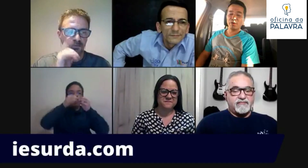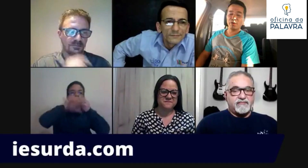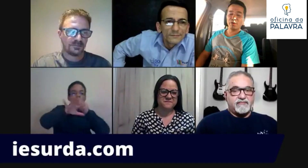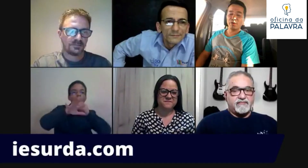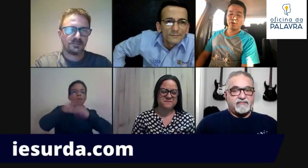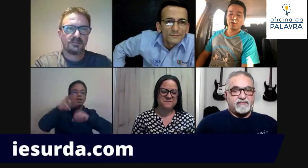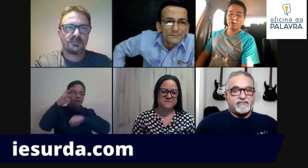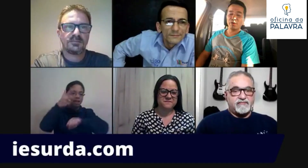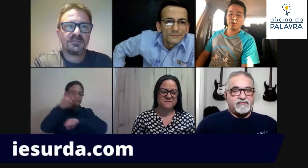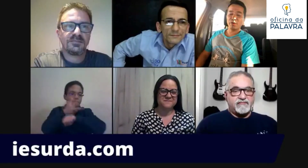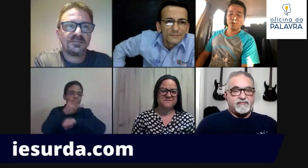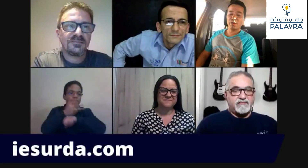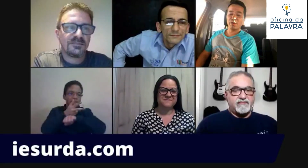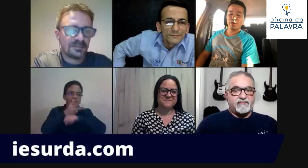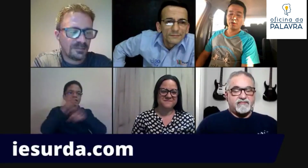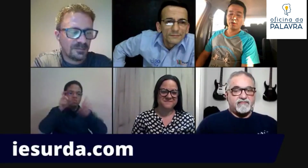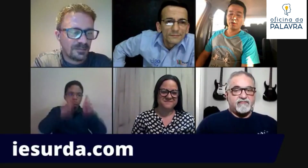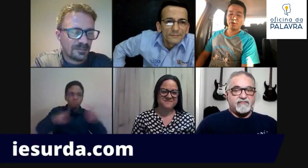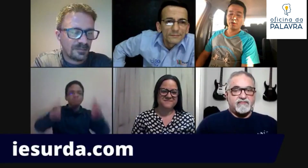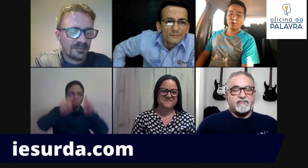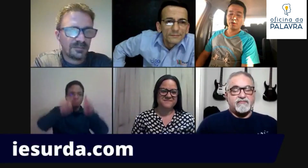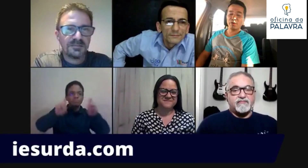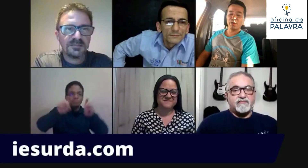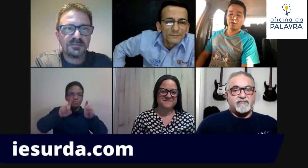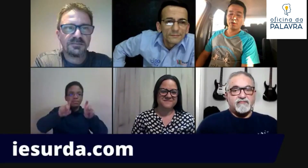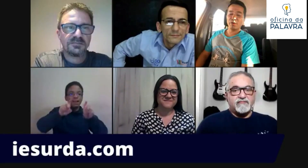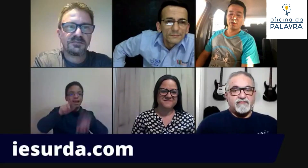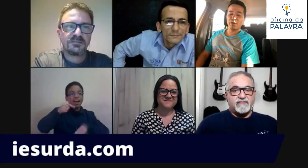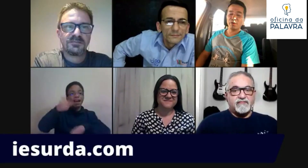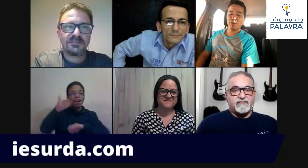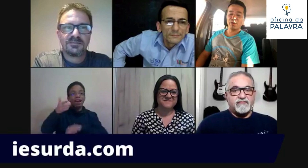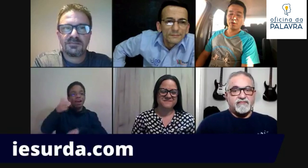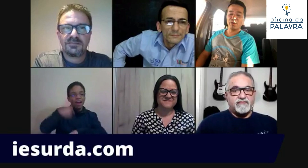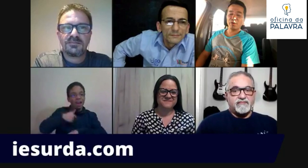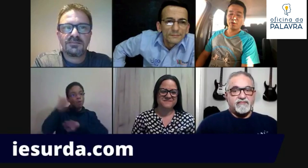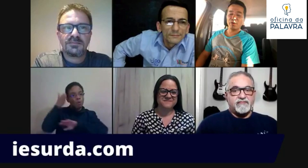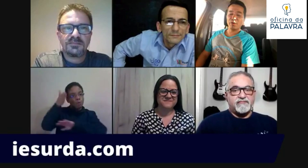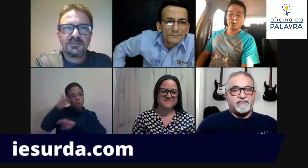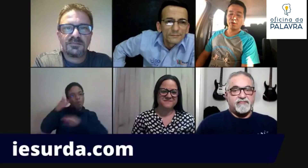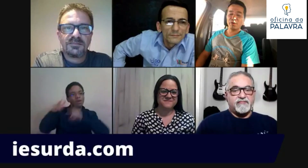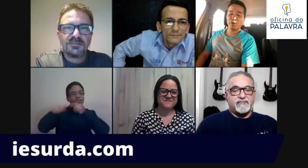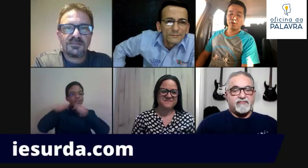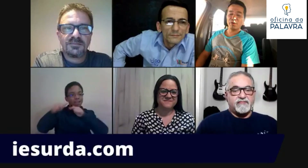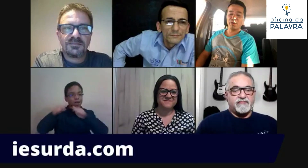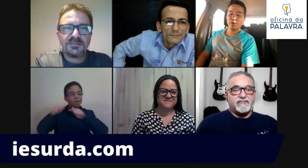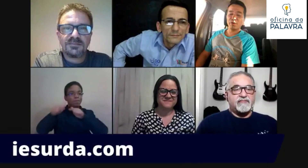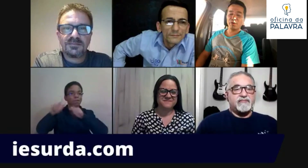lembro quando eu ia fazer trabalho na biblioteca do seminário, eu ficava ouvindo aquele barulho lá,